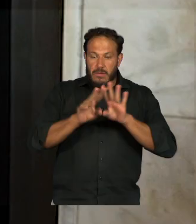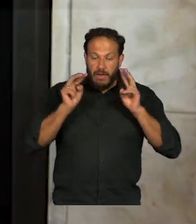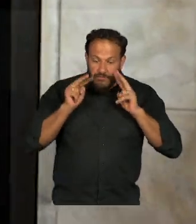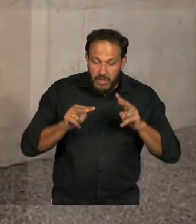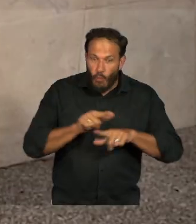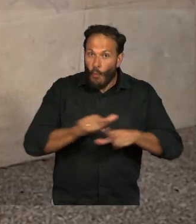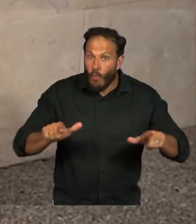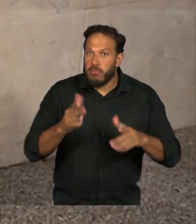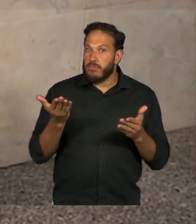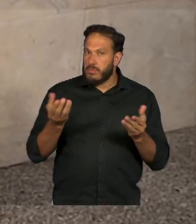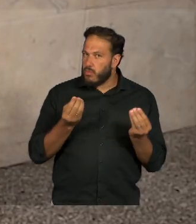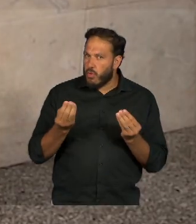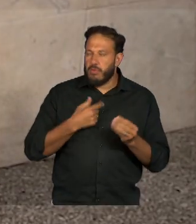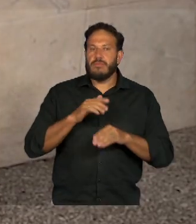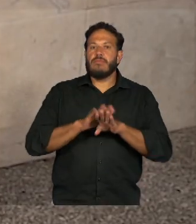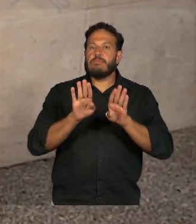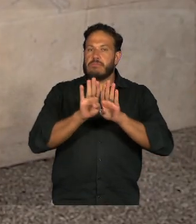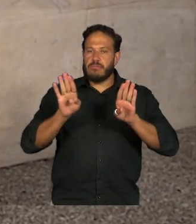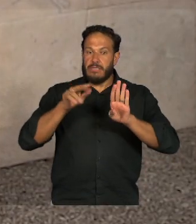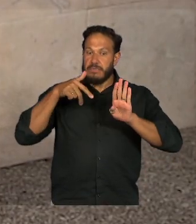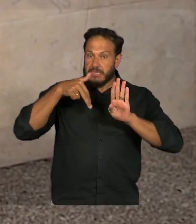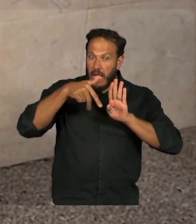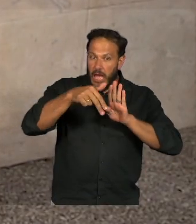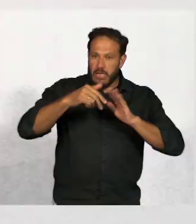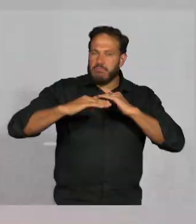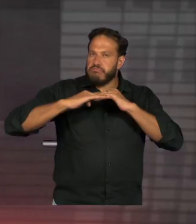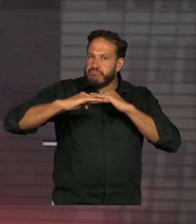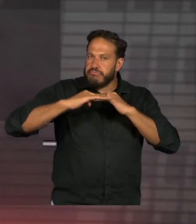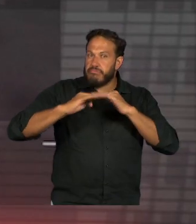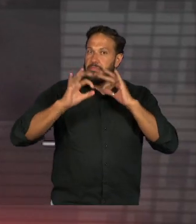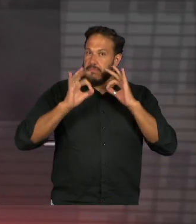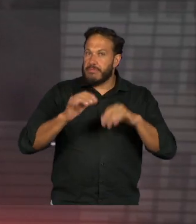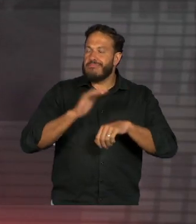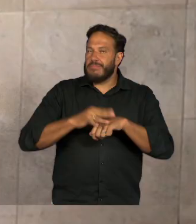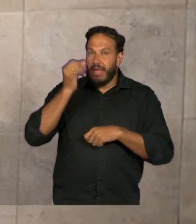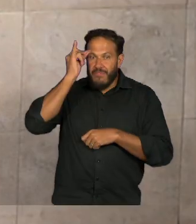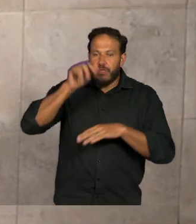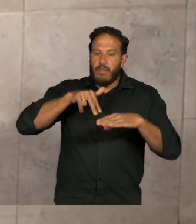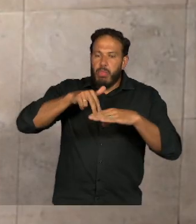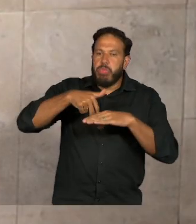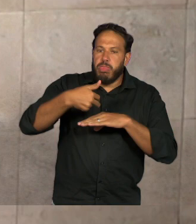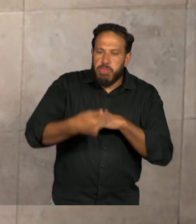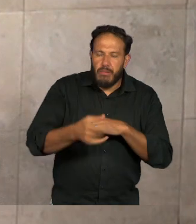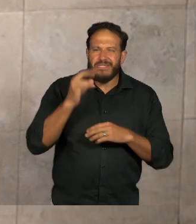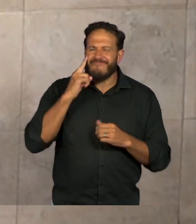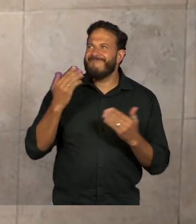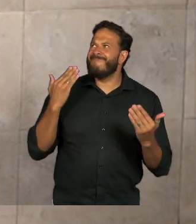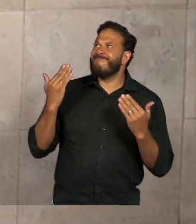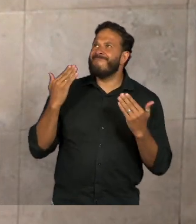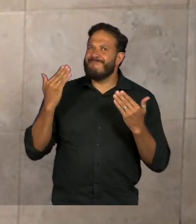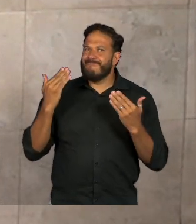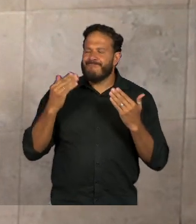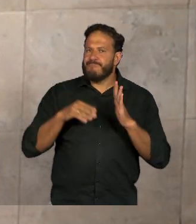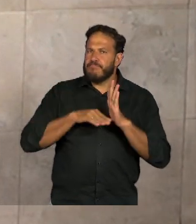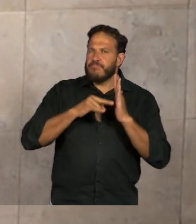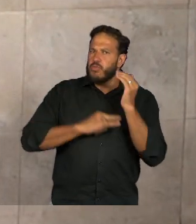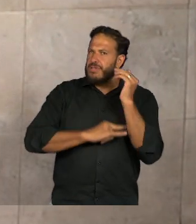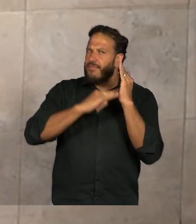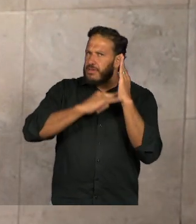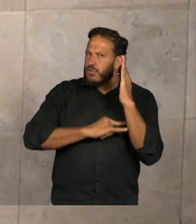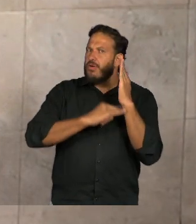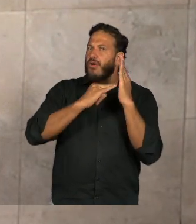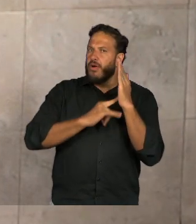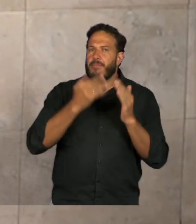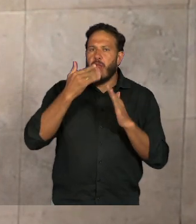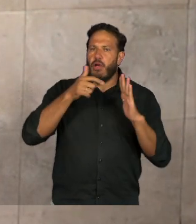no andar. Ao sair, verifique se ele está nivelado, assim evitando um tombo. Caso desconfie do funcionamento do elevador, dê